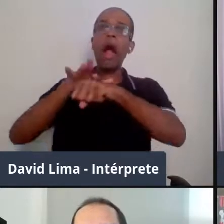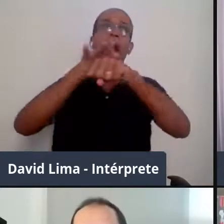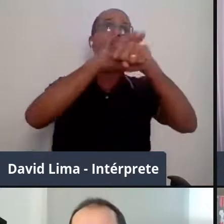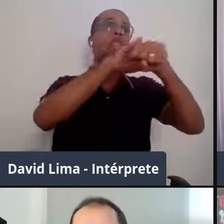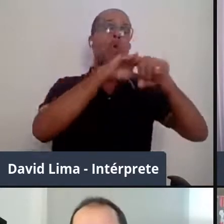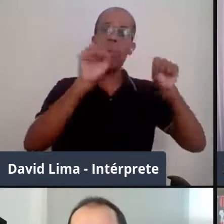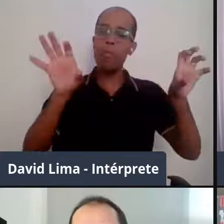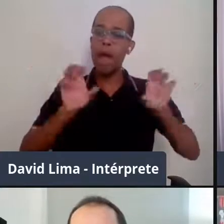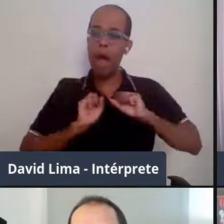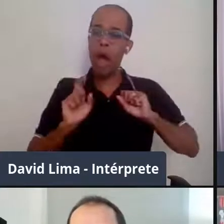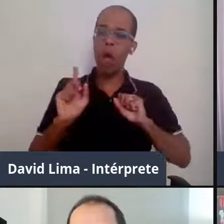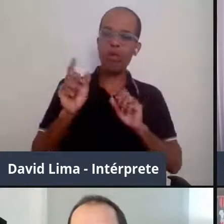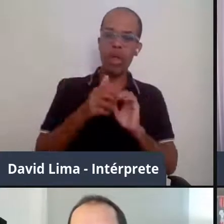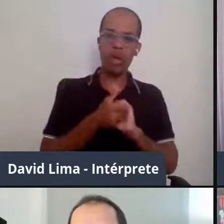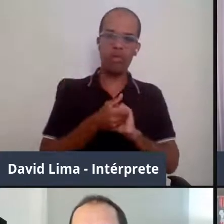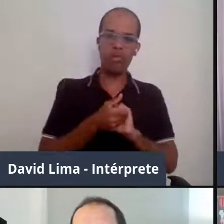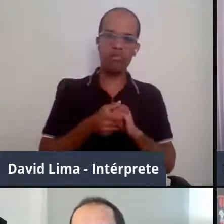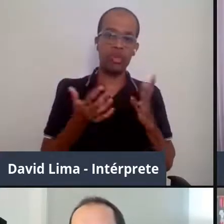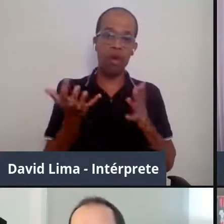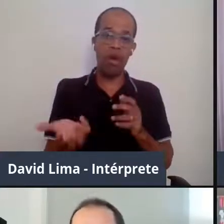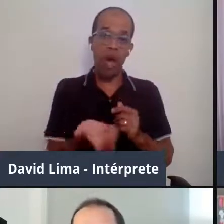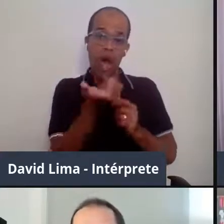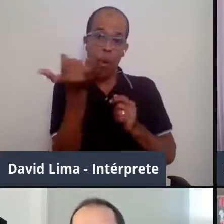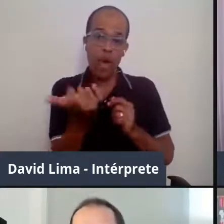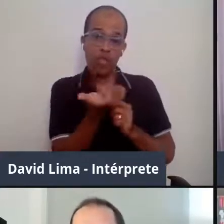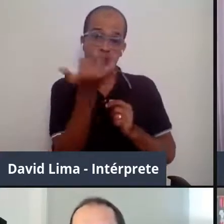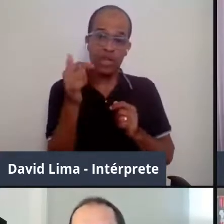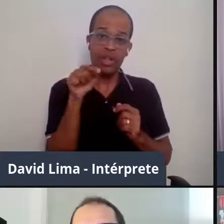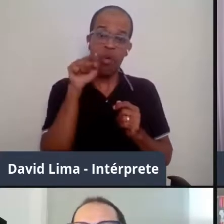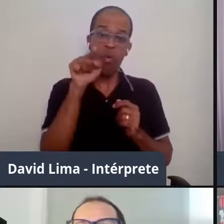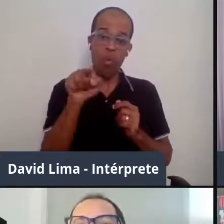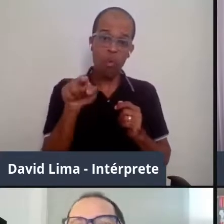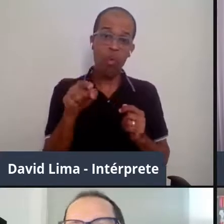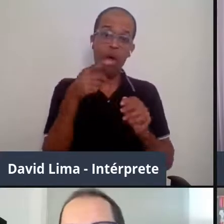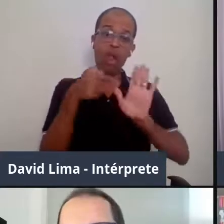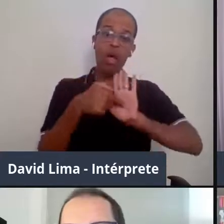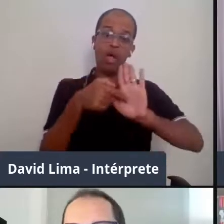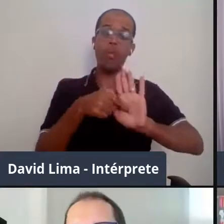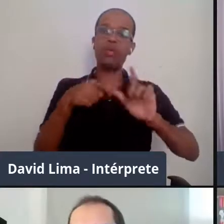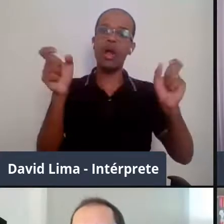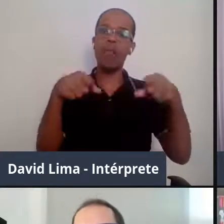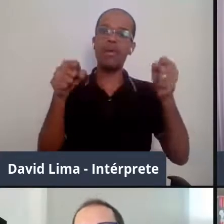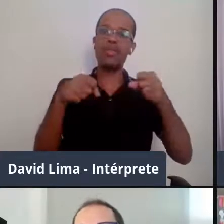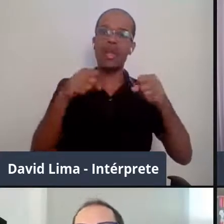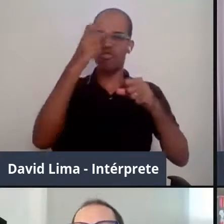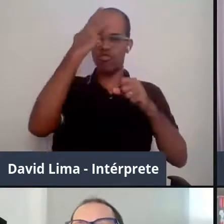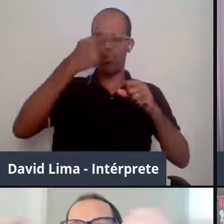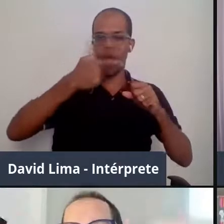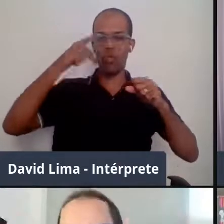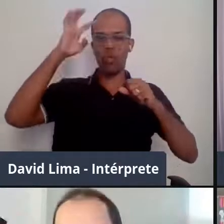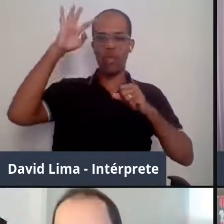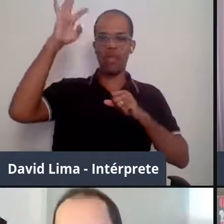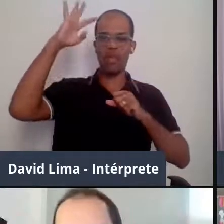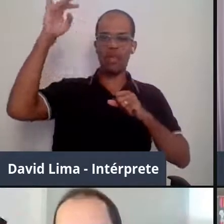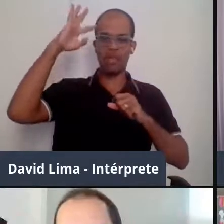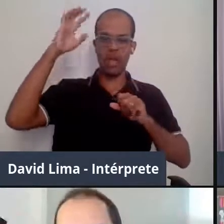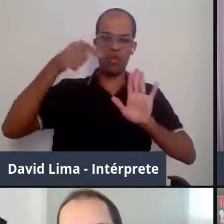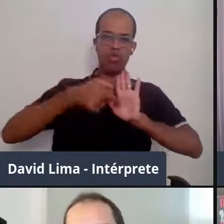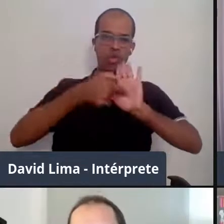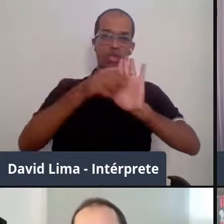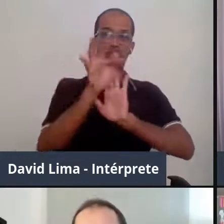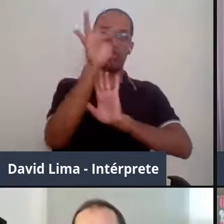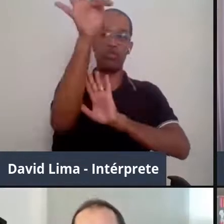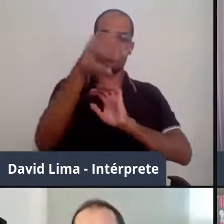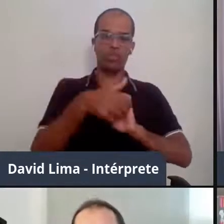encontrar ou não. Essa quantificação, ela que dá para a gente a capacidade de autorreflexão e a capacidade de projeção no